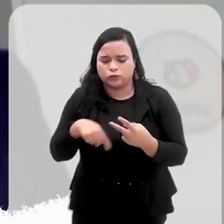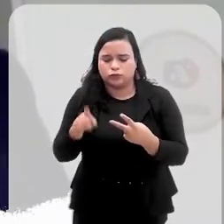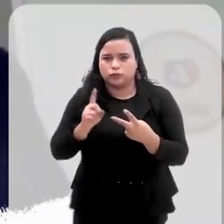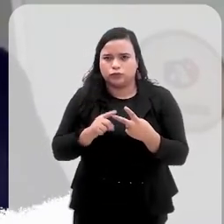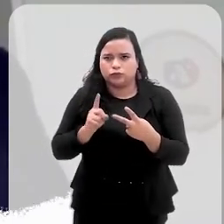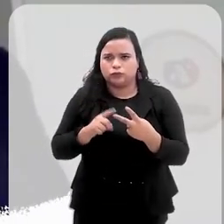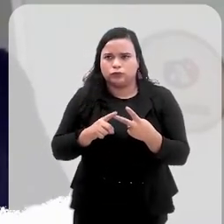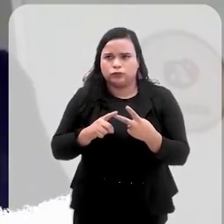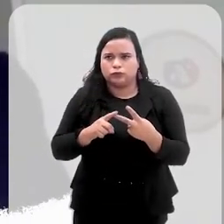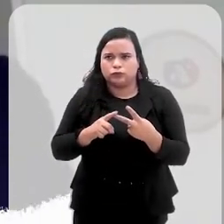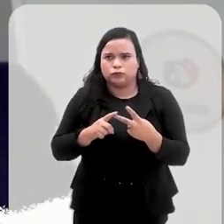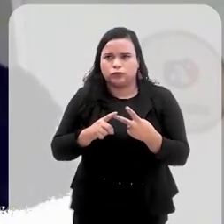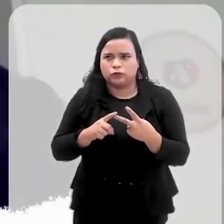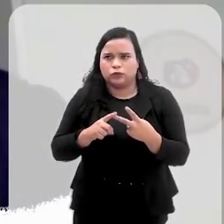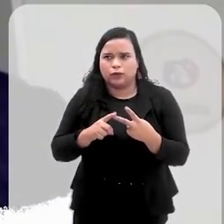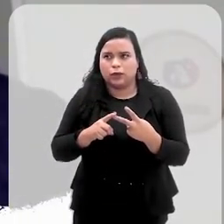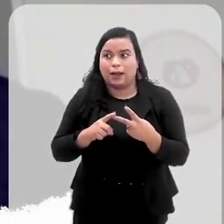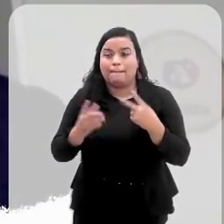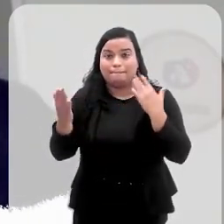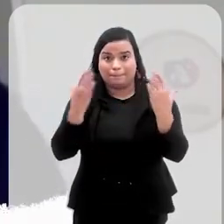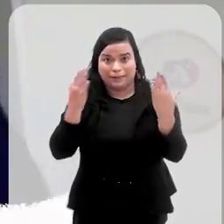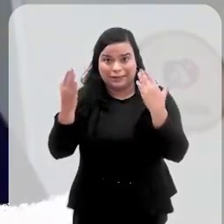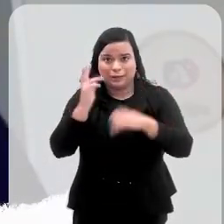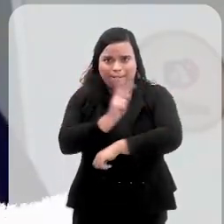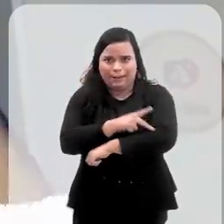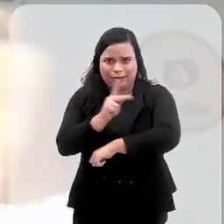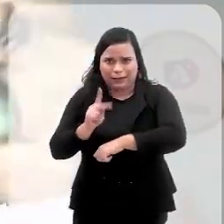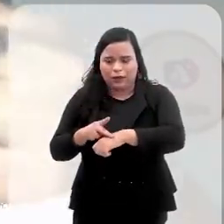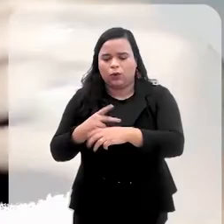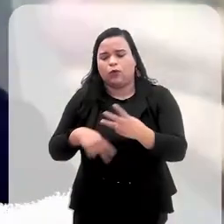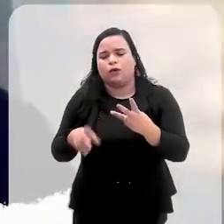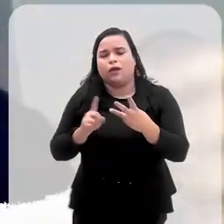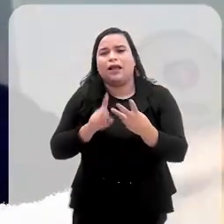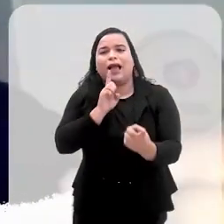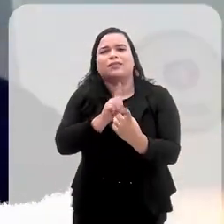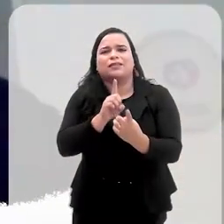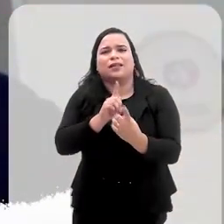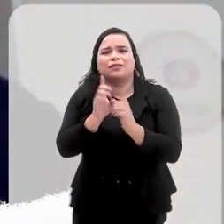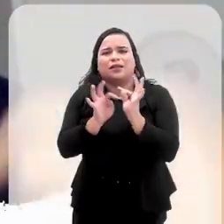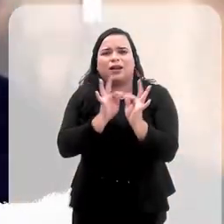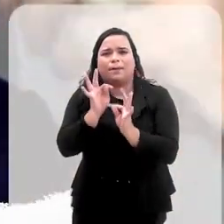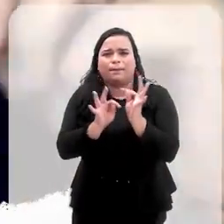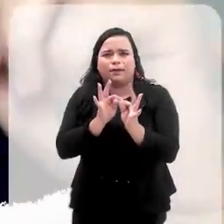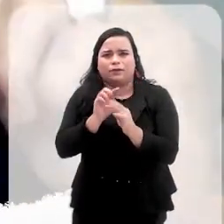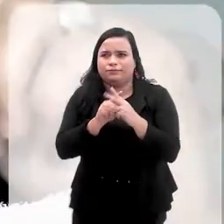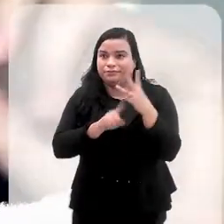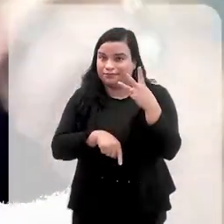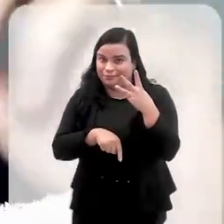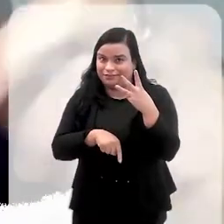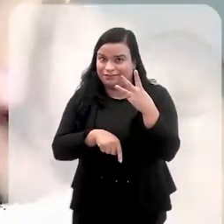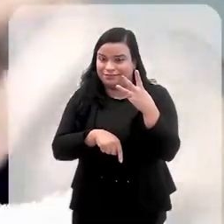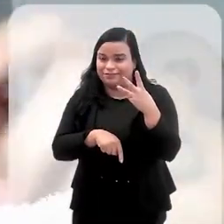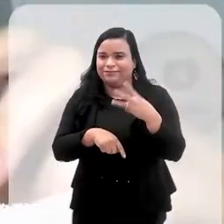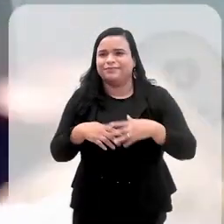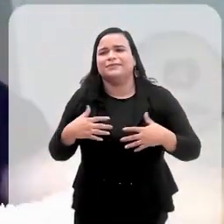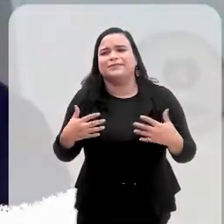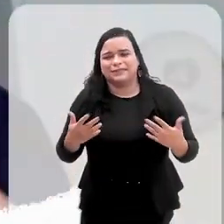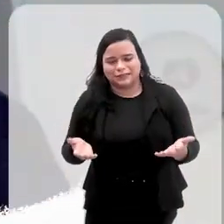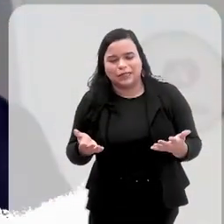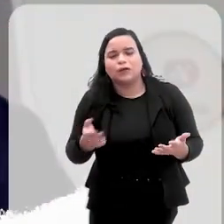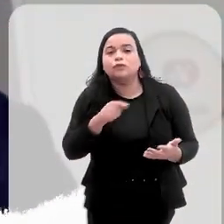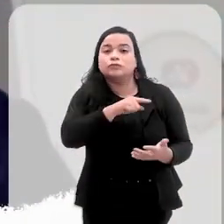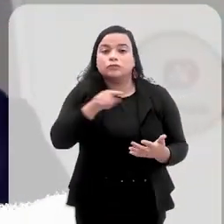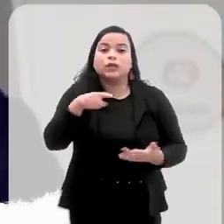atendente terapêutica. Então, eles fazem as atividades, os ícones.